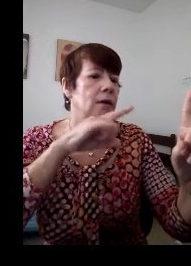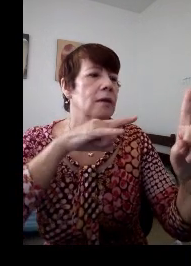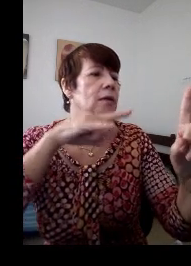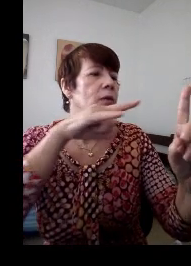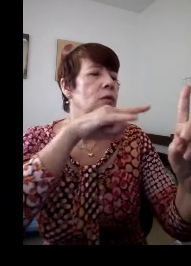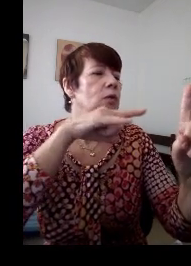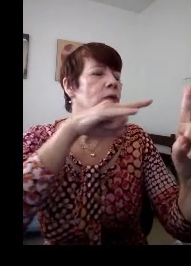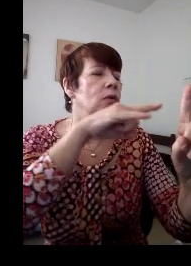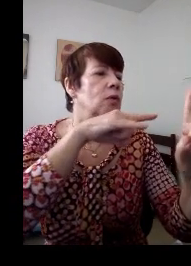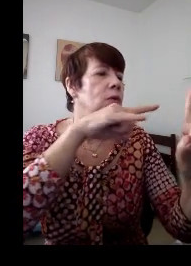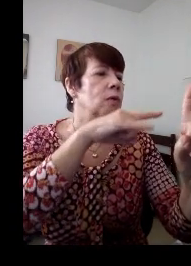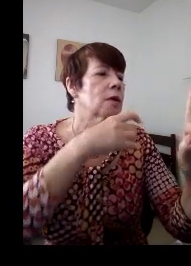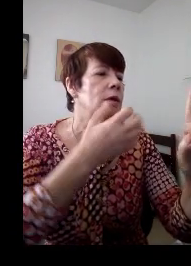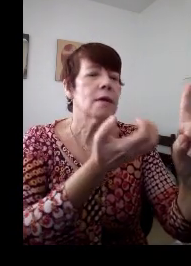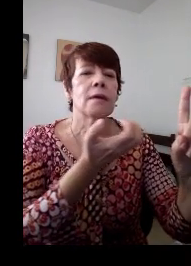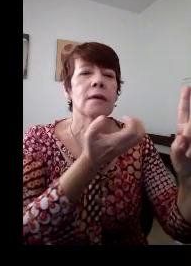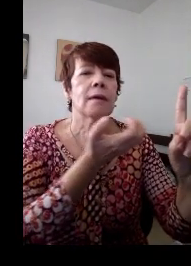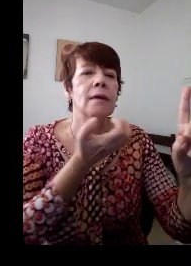bem sucedido.